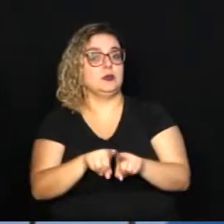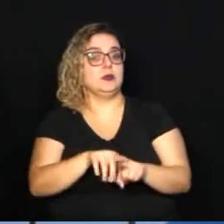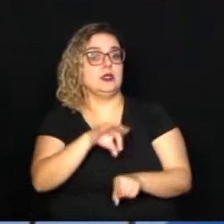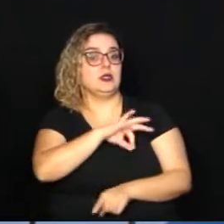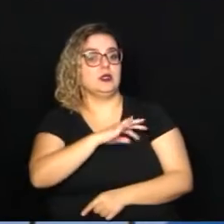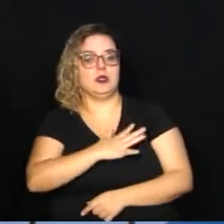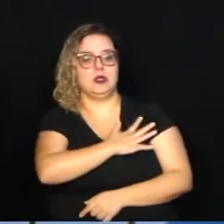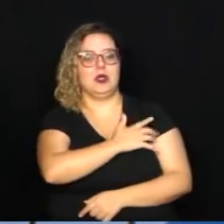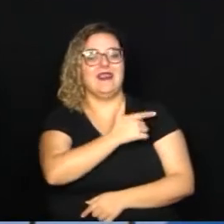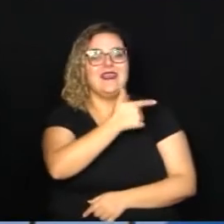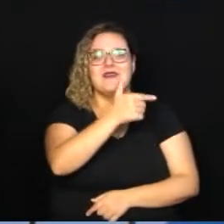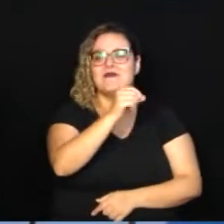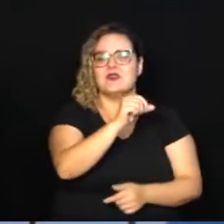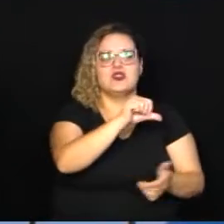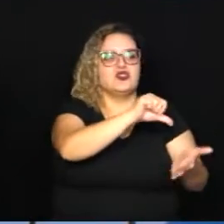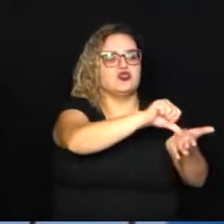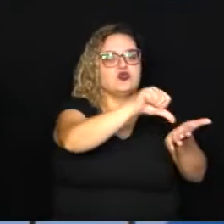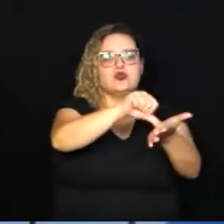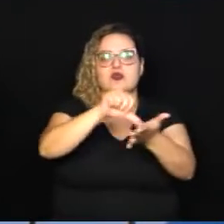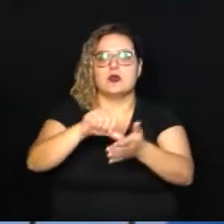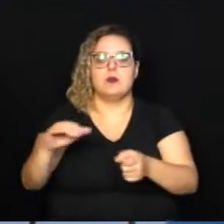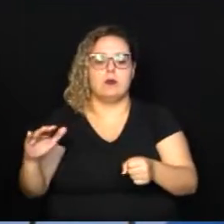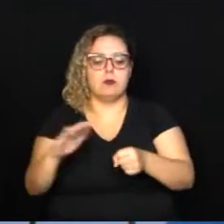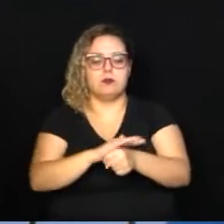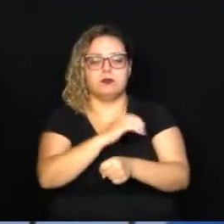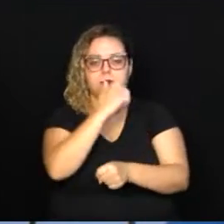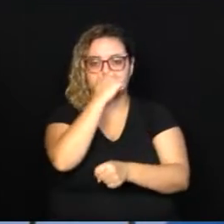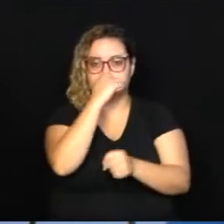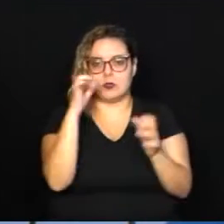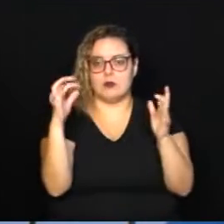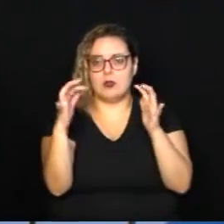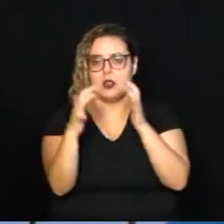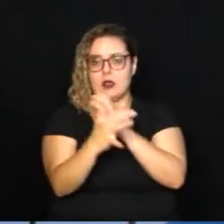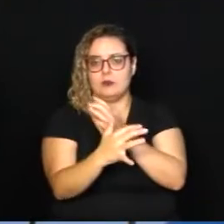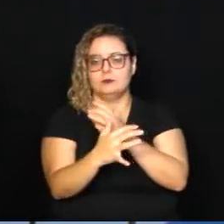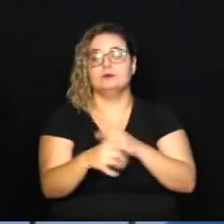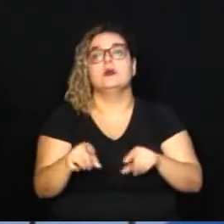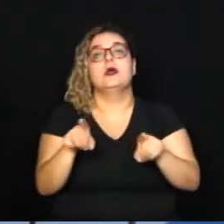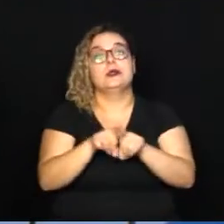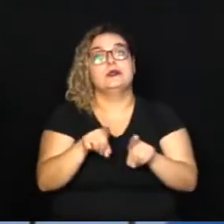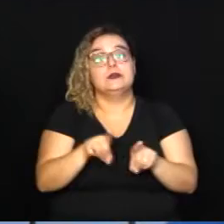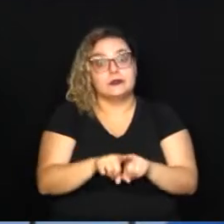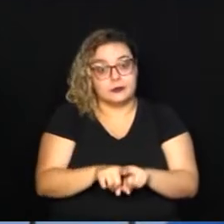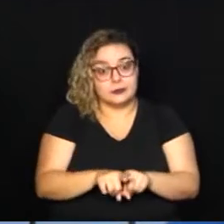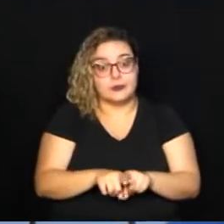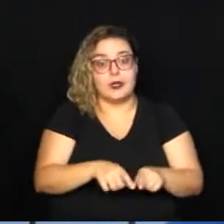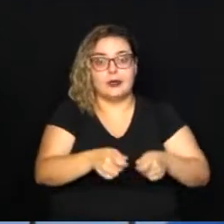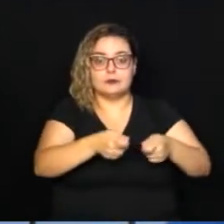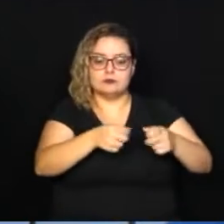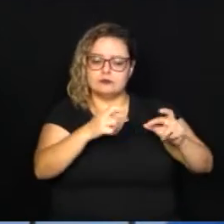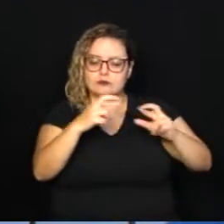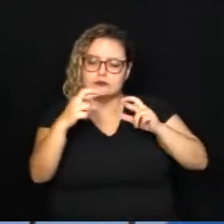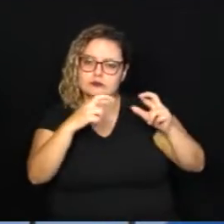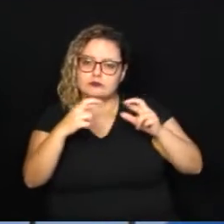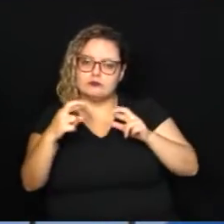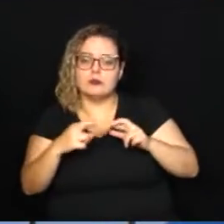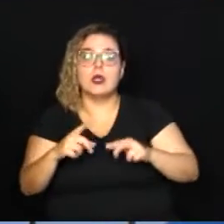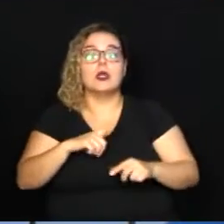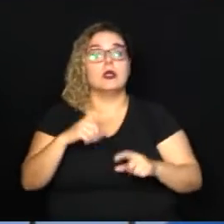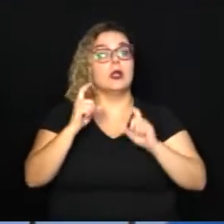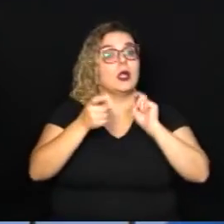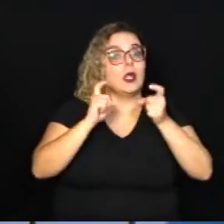em 20 locais de aglomeração, além de realizar o patrulhamento em locais onde frequentemente há